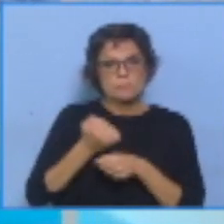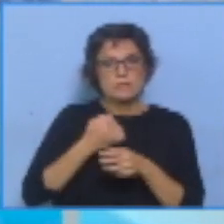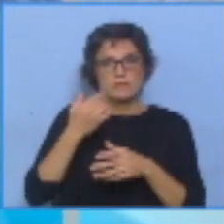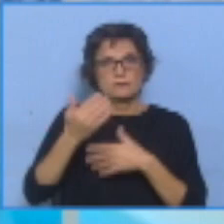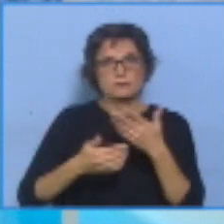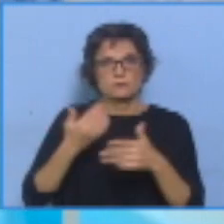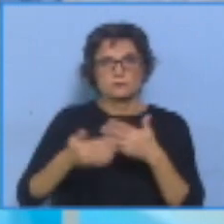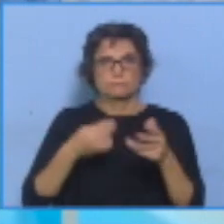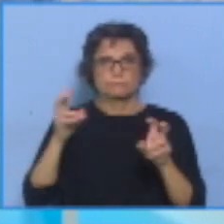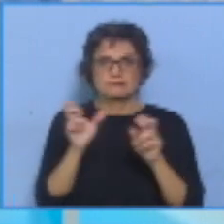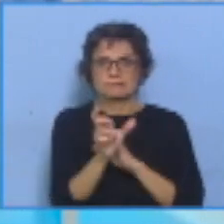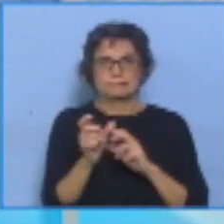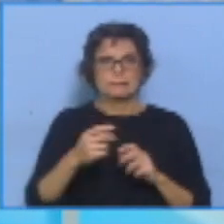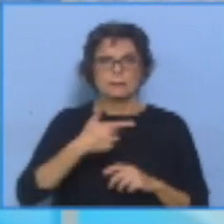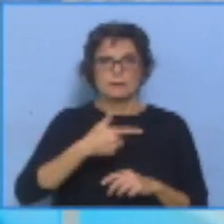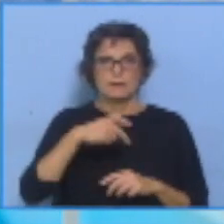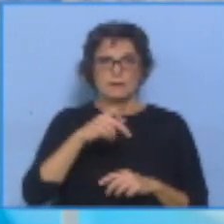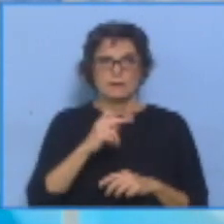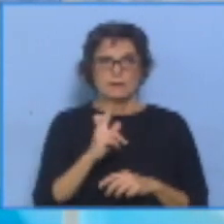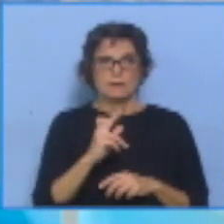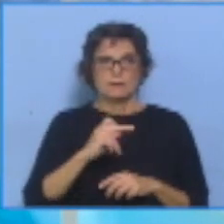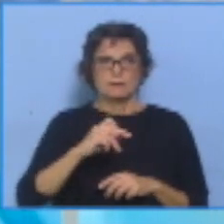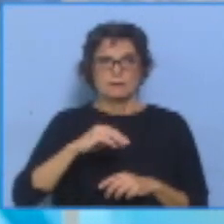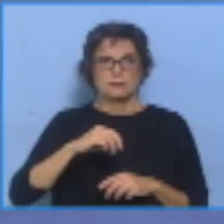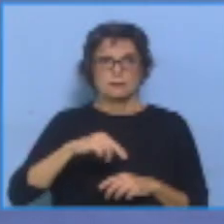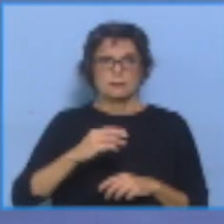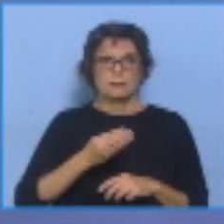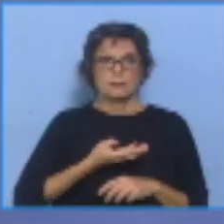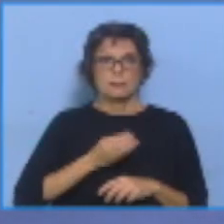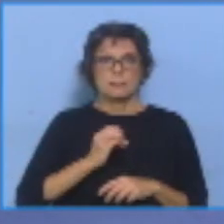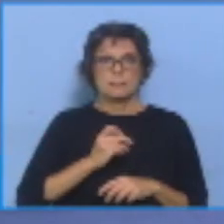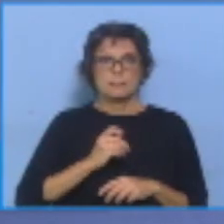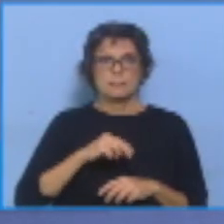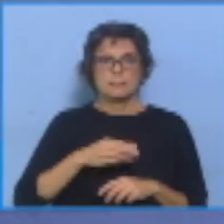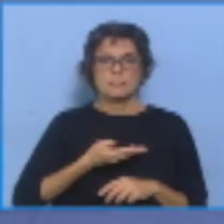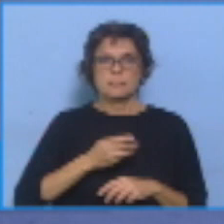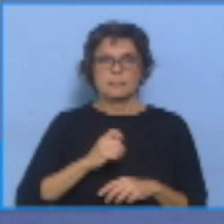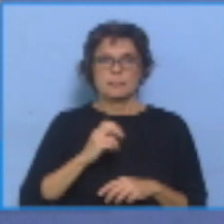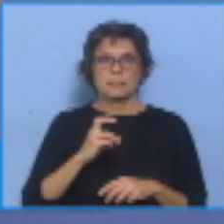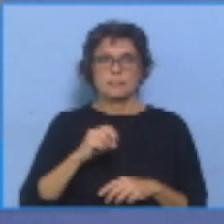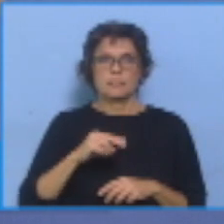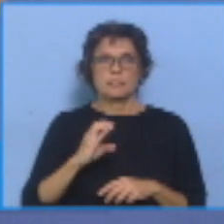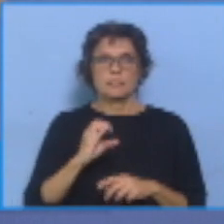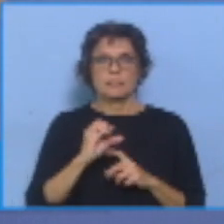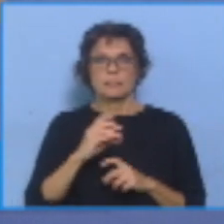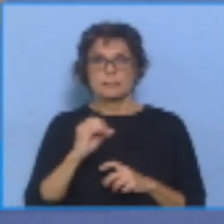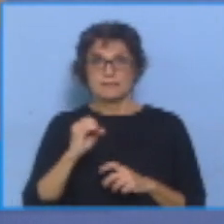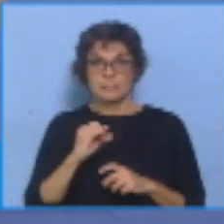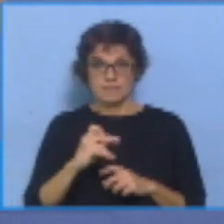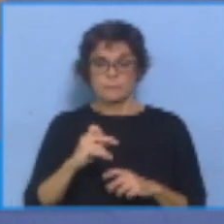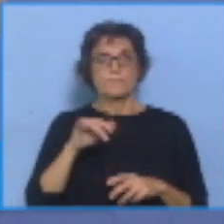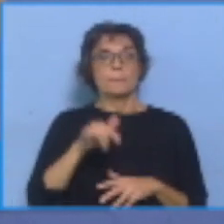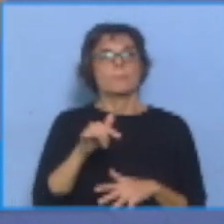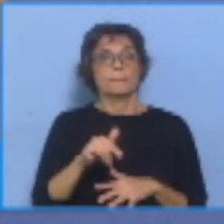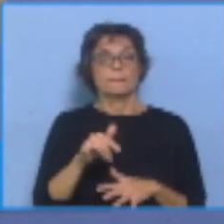mundo, mas era essa outra espécie de misticismo, que era a atenção dela à realidade, que